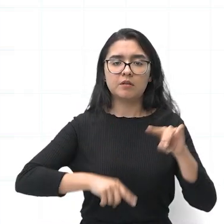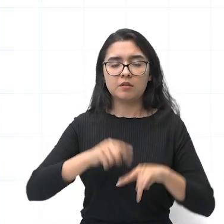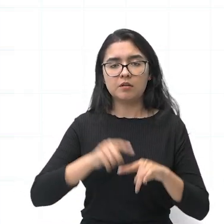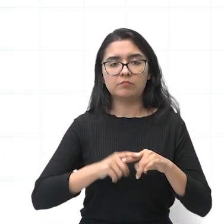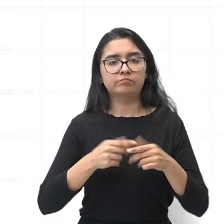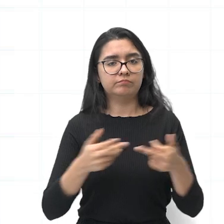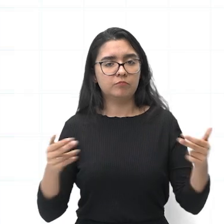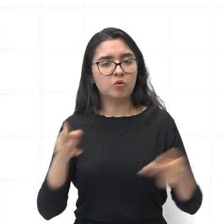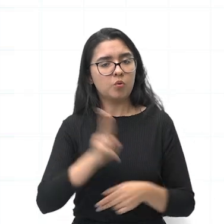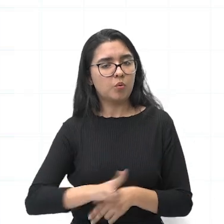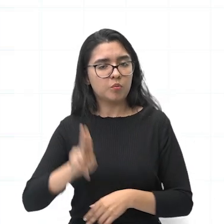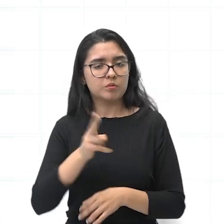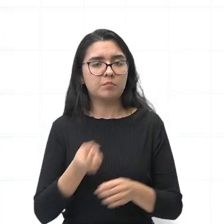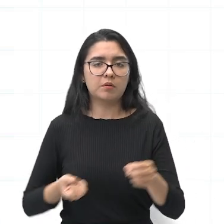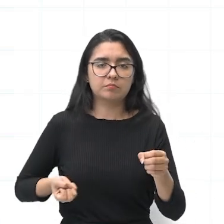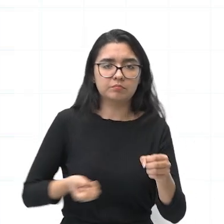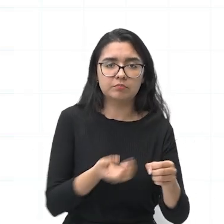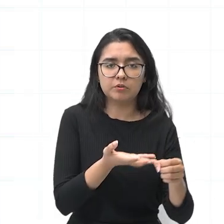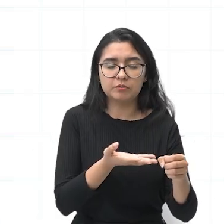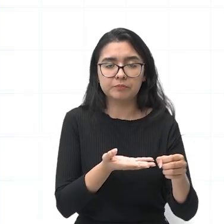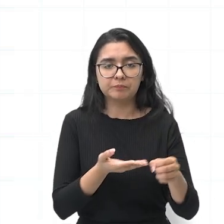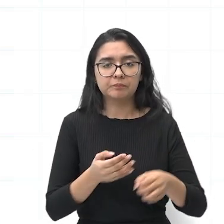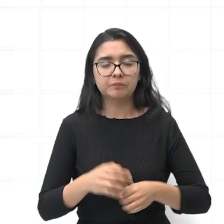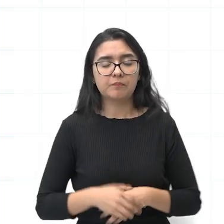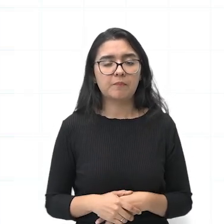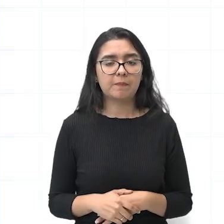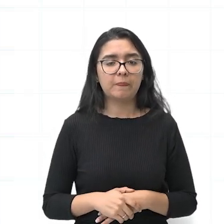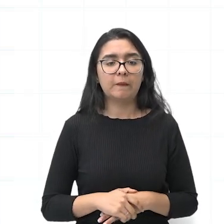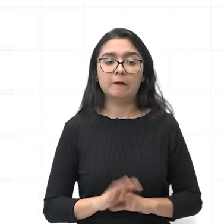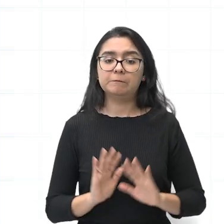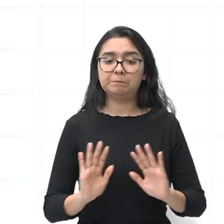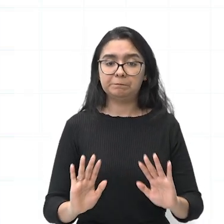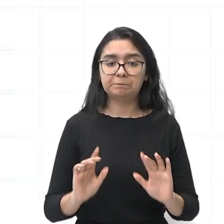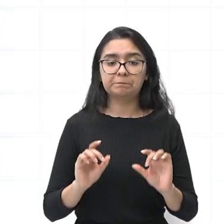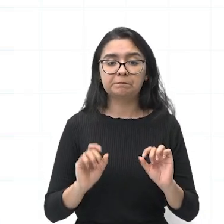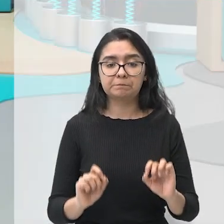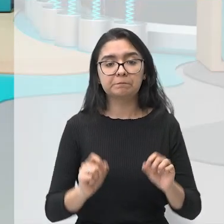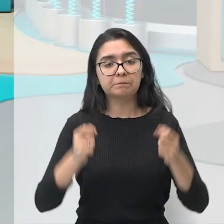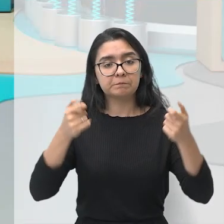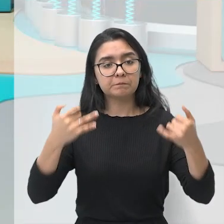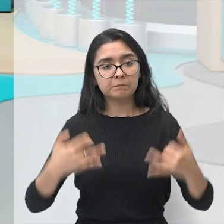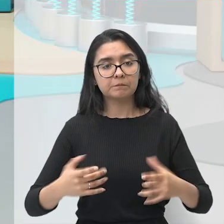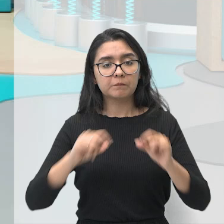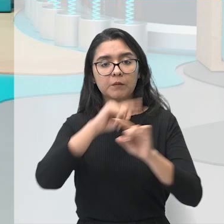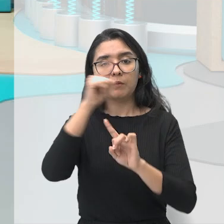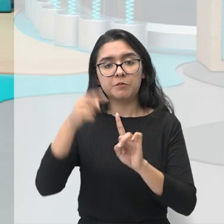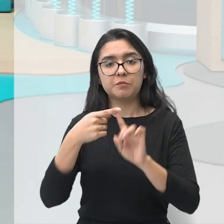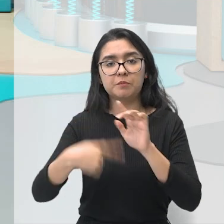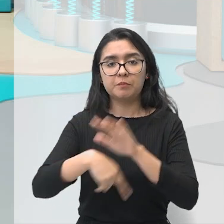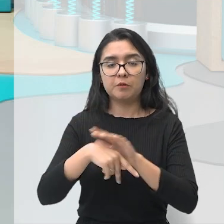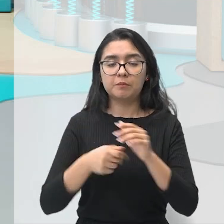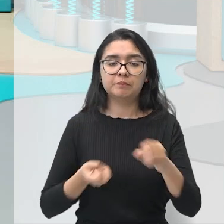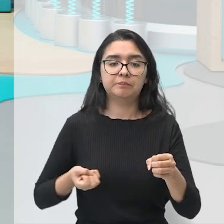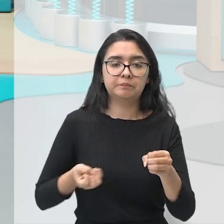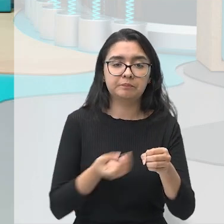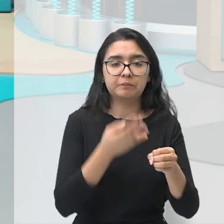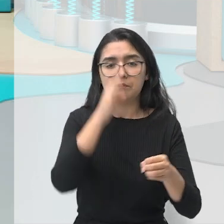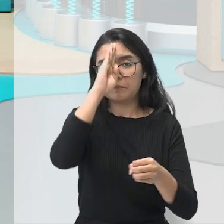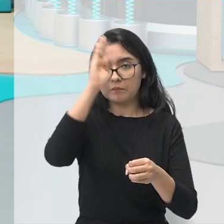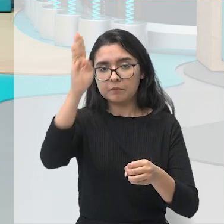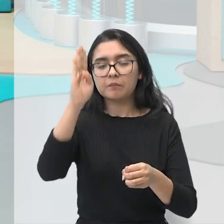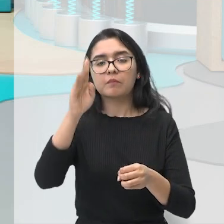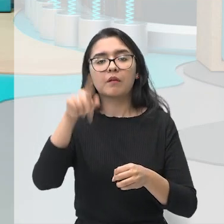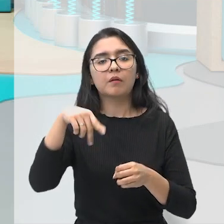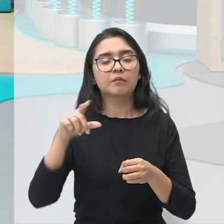usa para brincar, para jogar. Bom, um pouquinho mais sobre os objetivos. Olha só, o objetivo principal